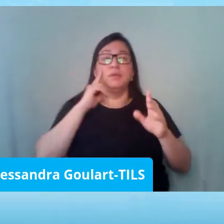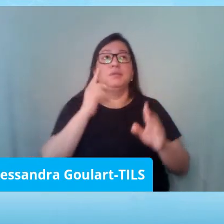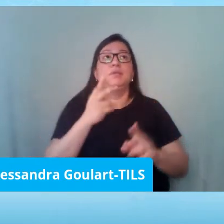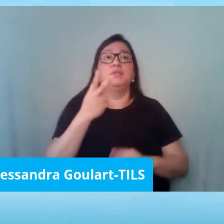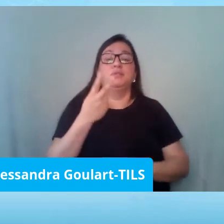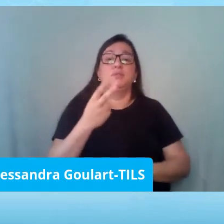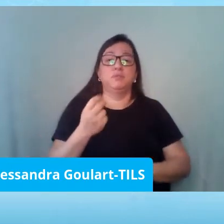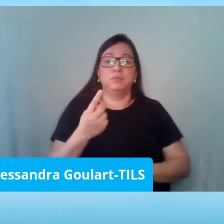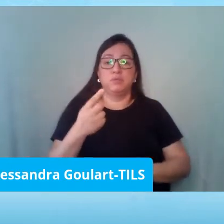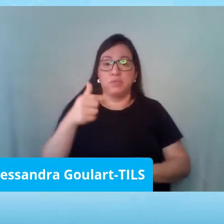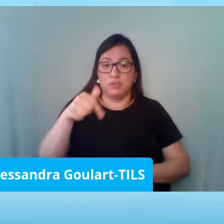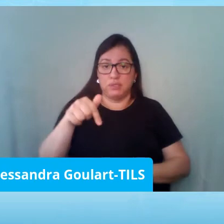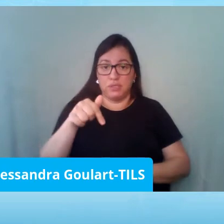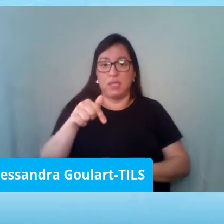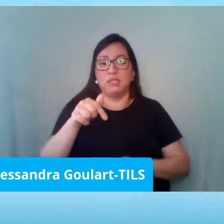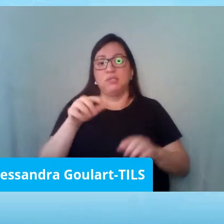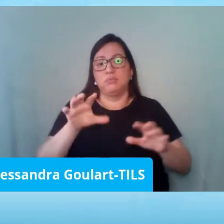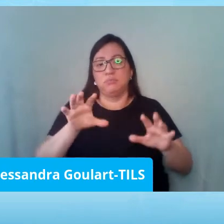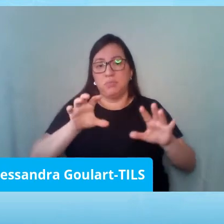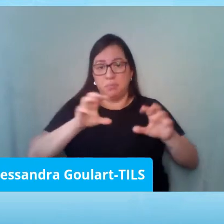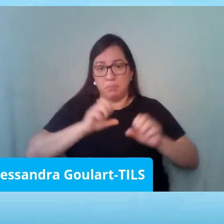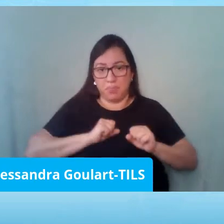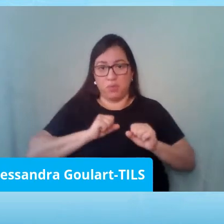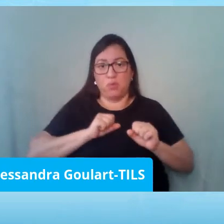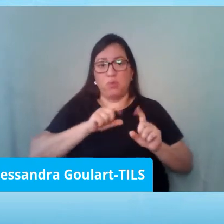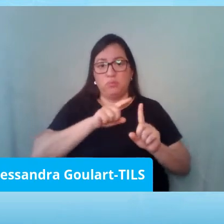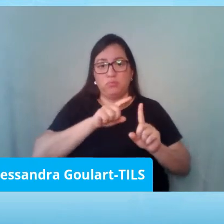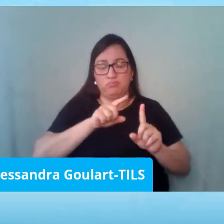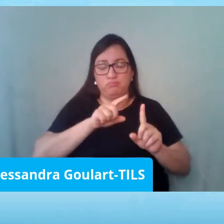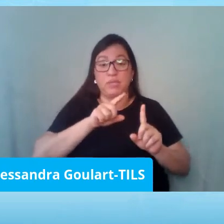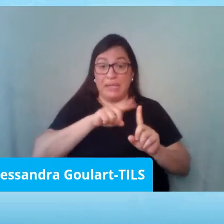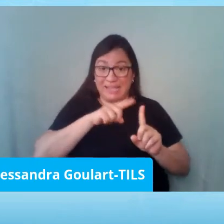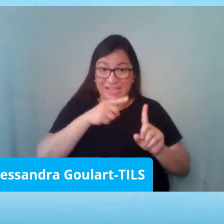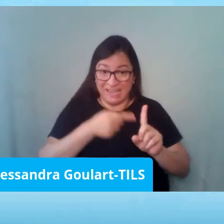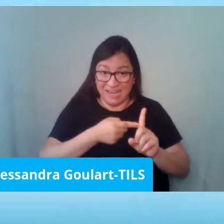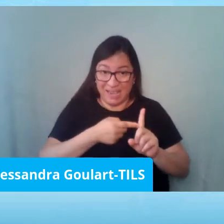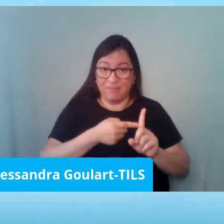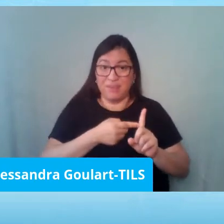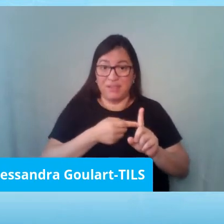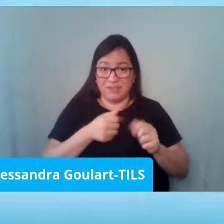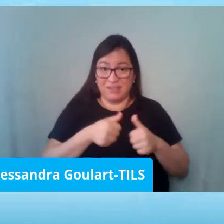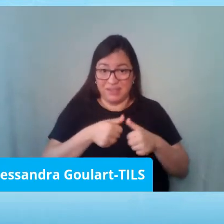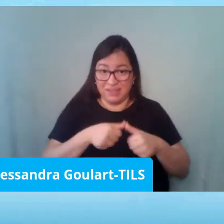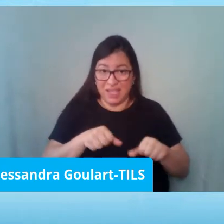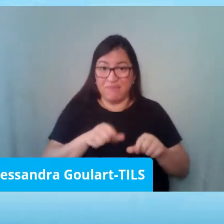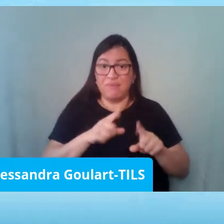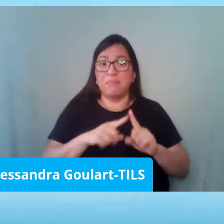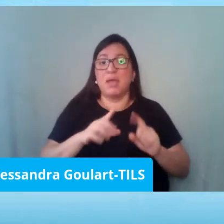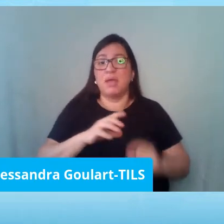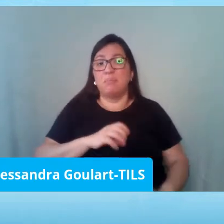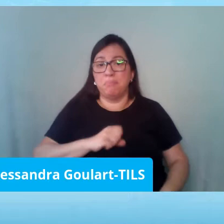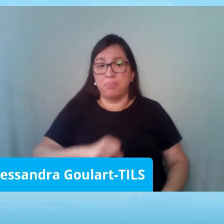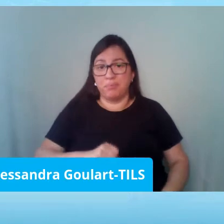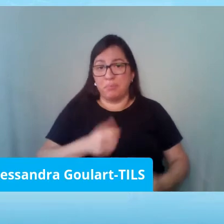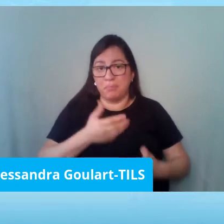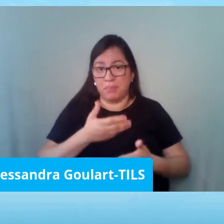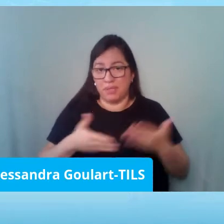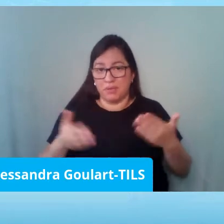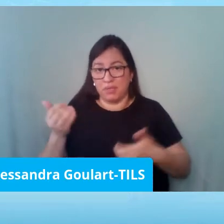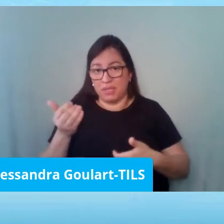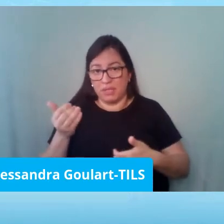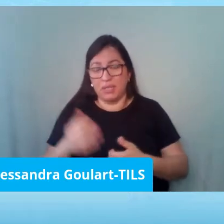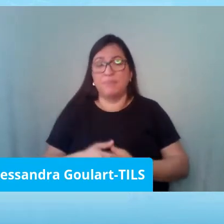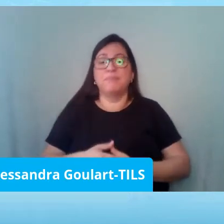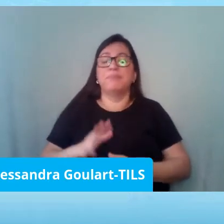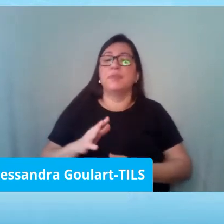2017, que resultou num abortamento, um sífilis congênito, um aborto. Depois, 2019, a mesma mulher entra